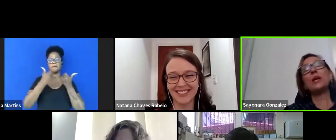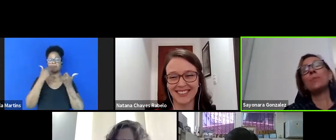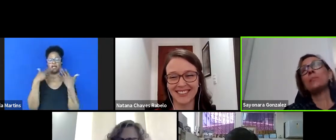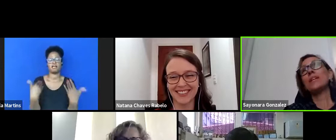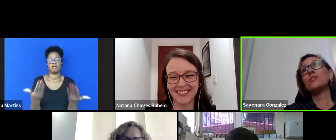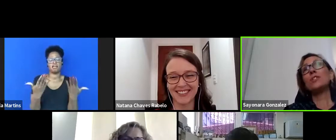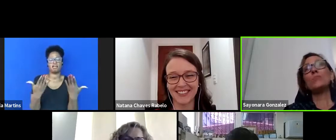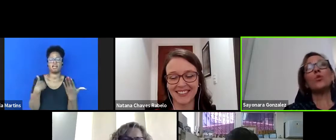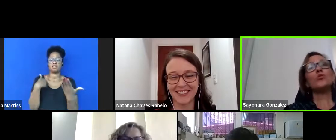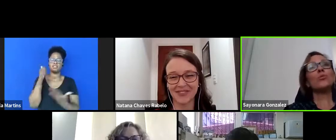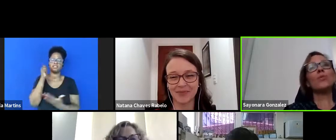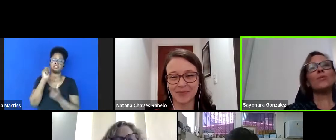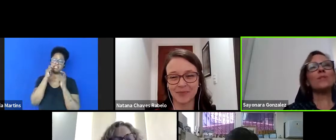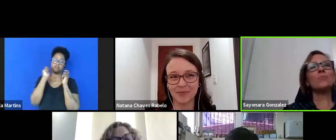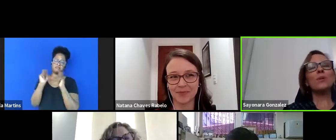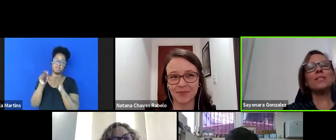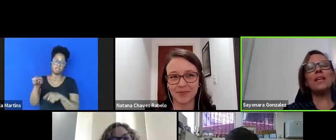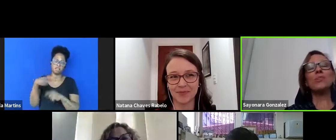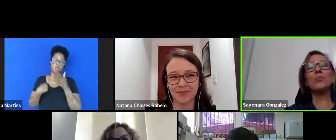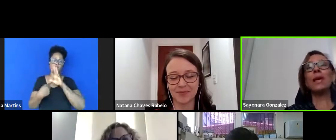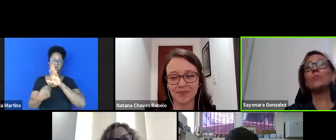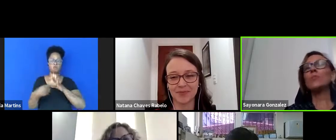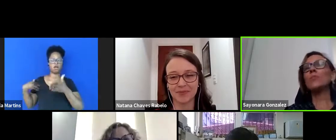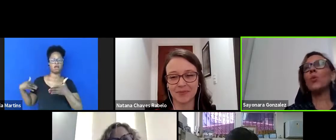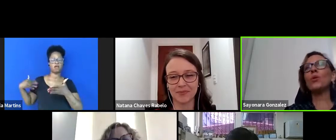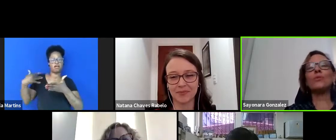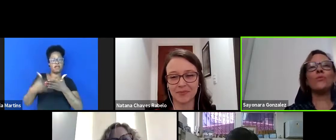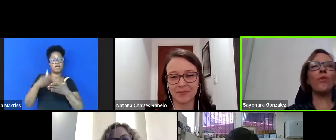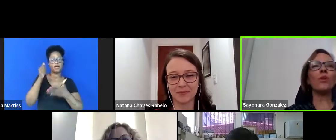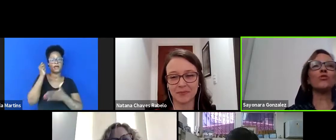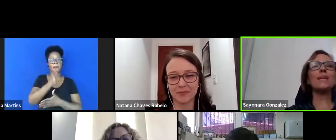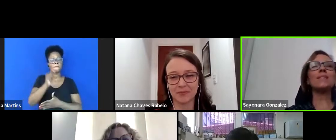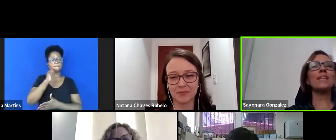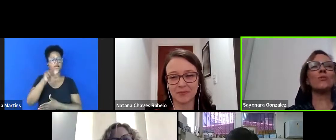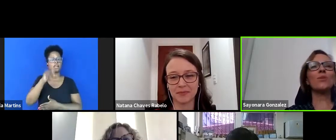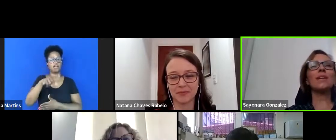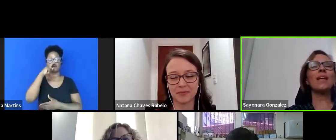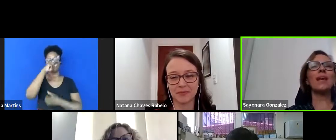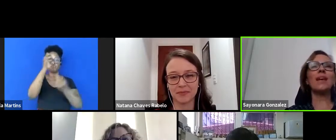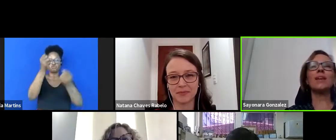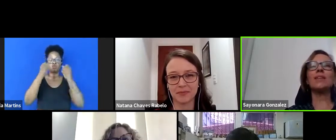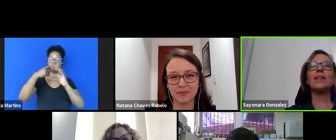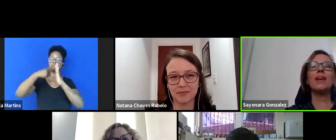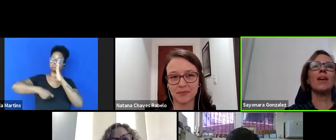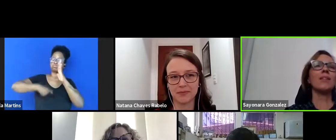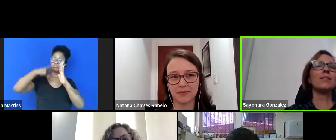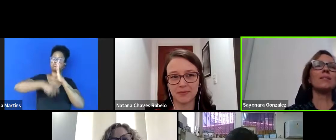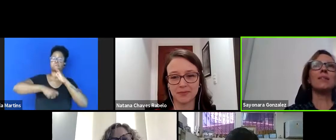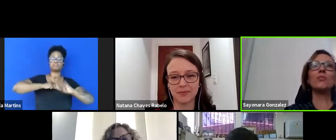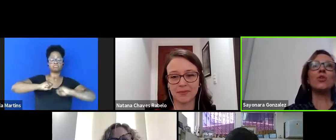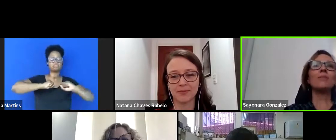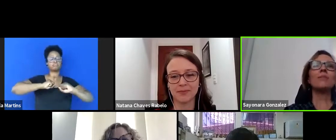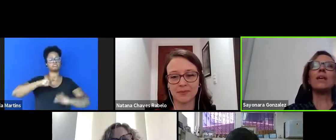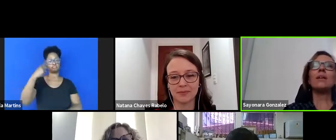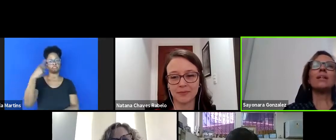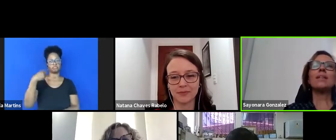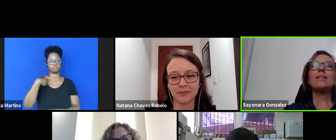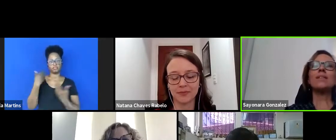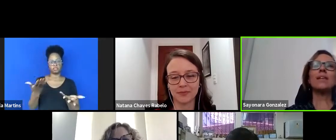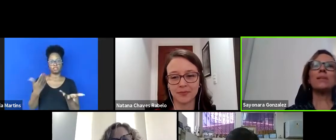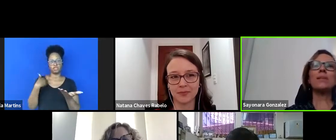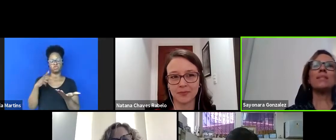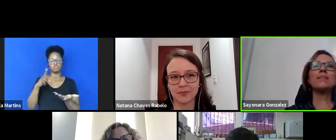menina, mas que se mostrou ao longo desse processo uma mulher muito forte, batalhadora, guerreira, e assim, que eu só